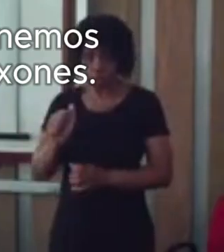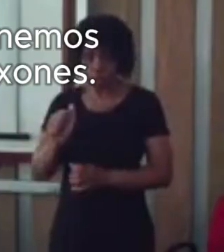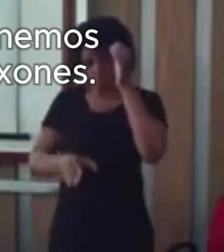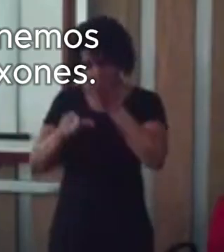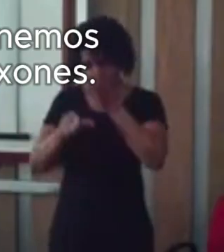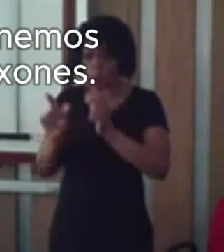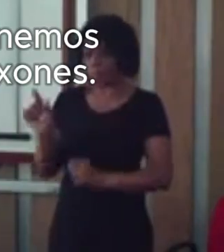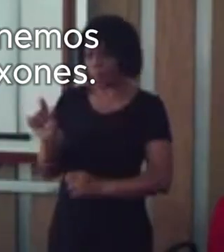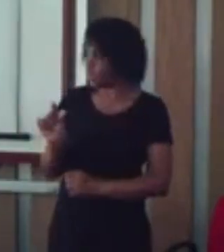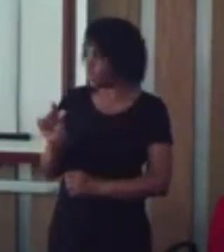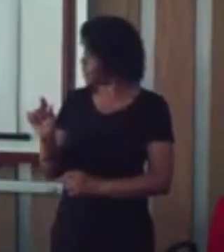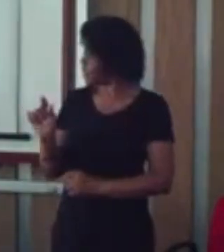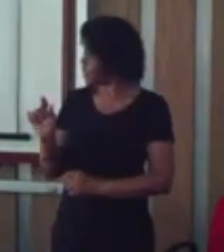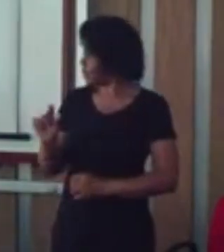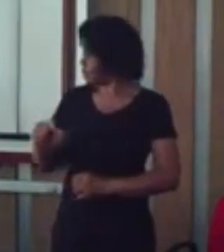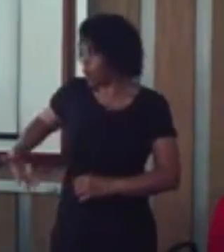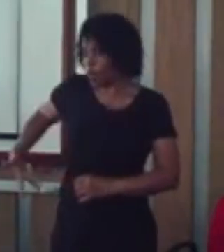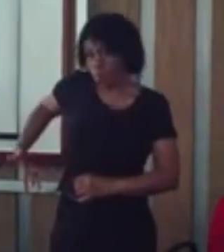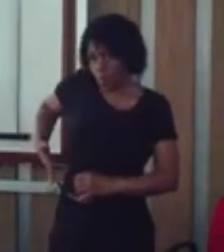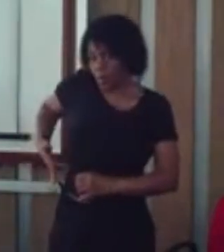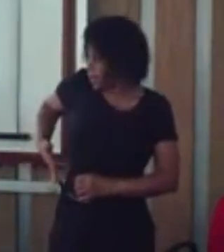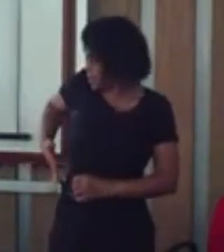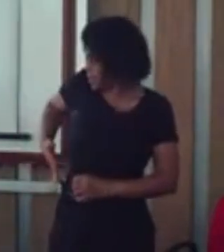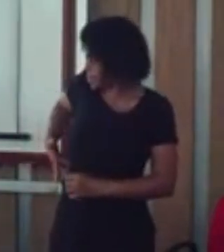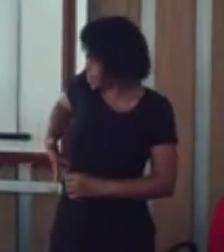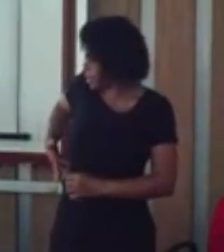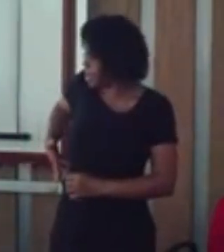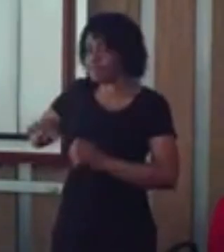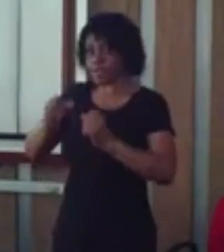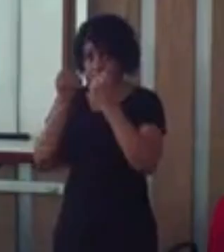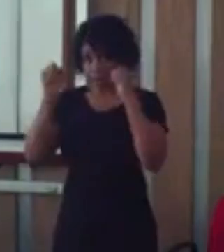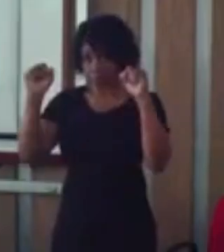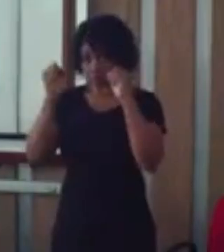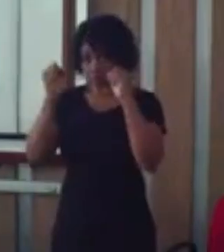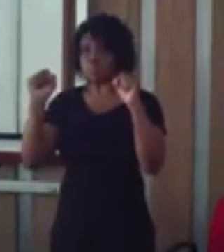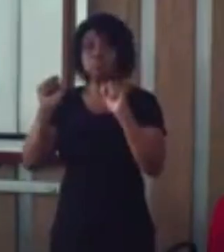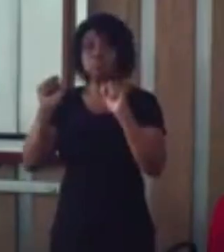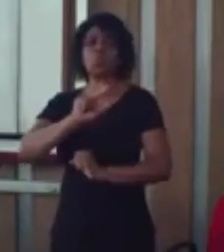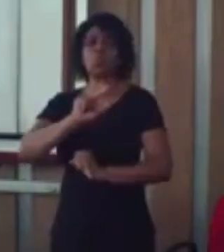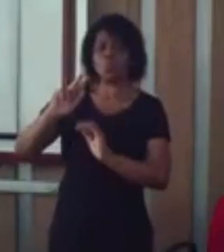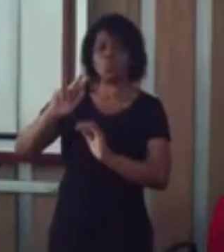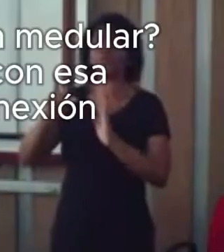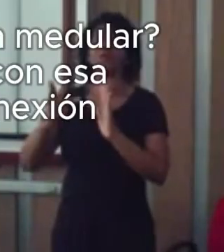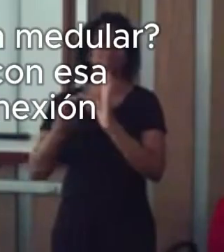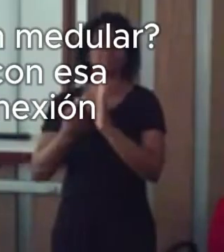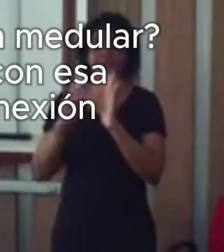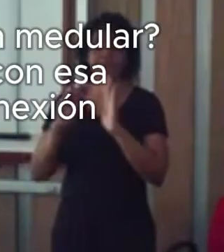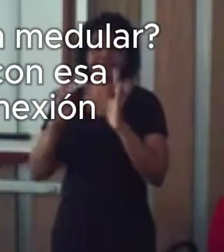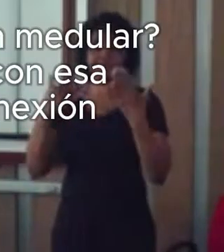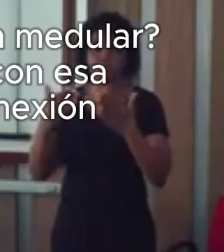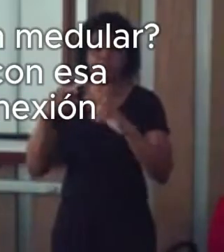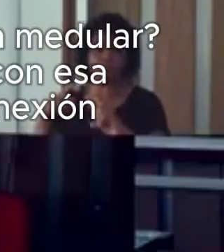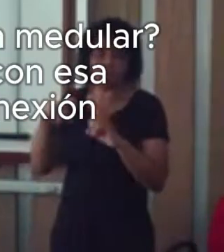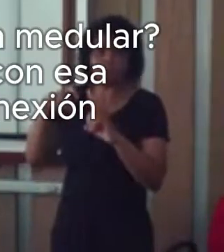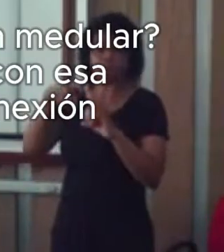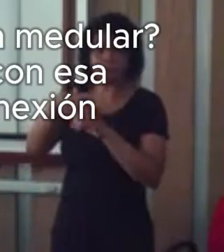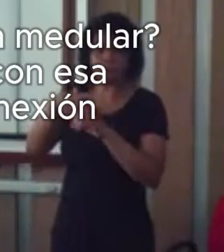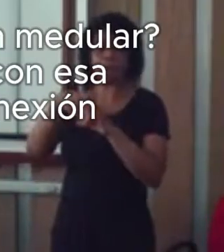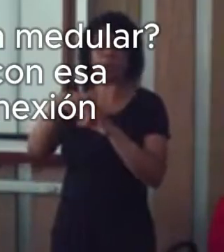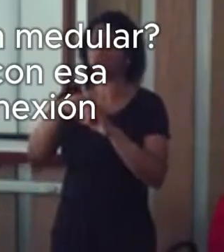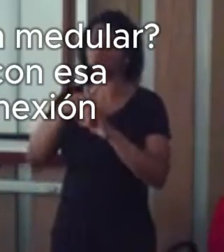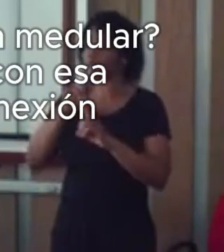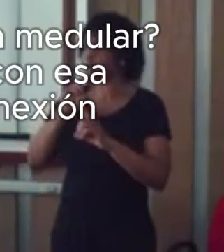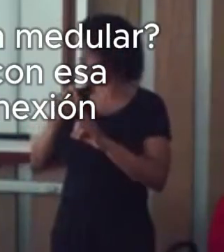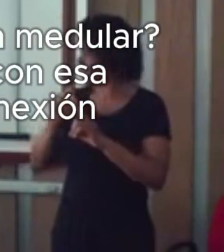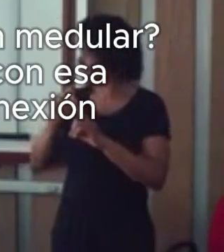mas ele está aqui, conecta aqui e vem daqui para os músculos. O que acontece, então, quando a pessoa sofre uma lesão medular?